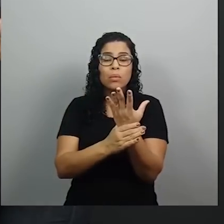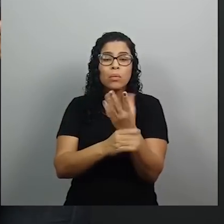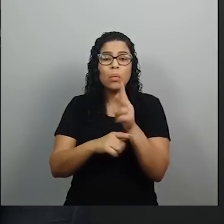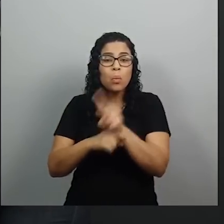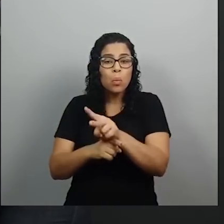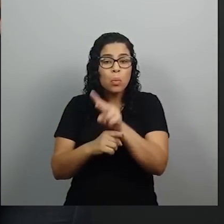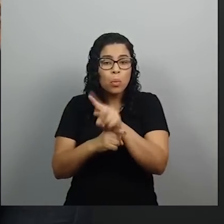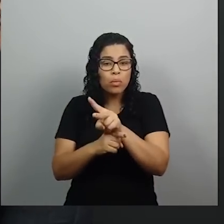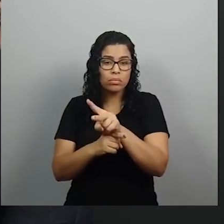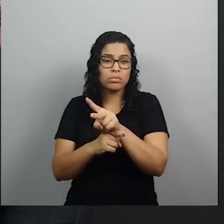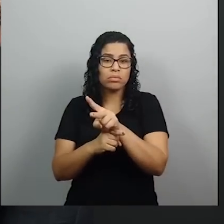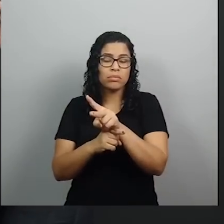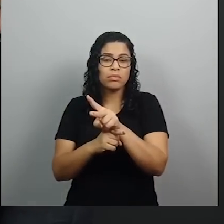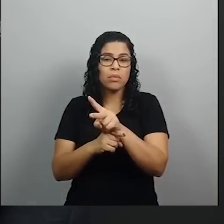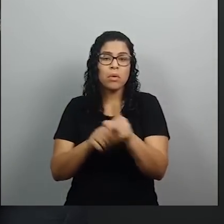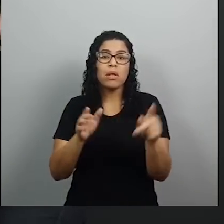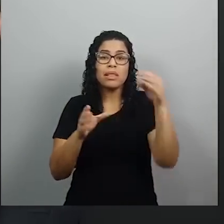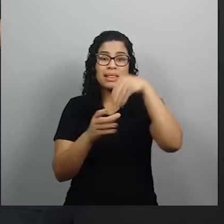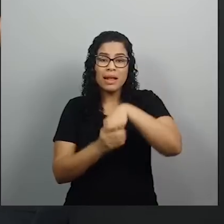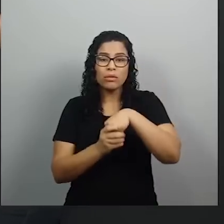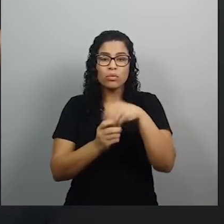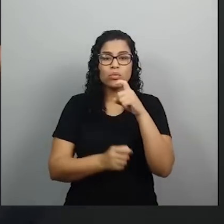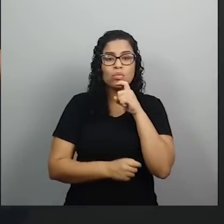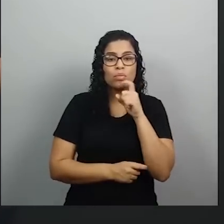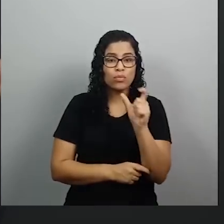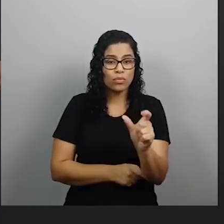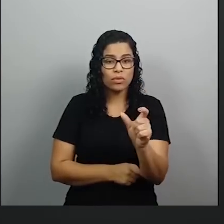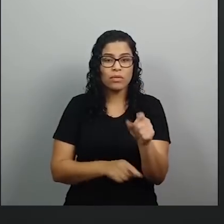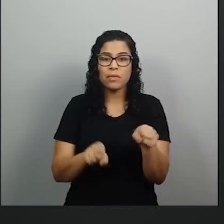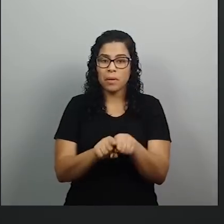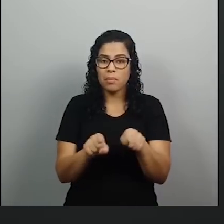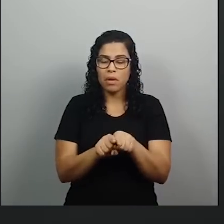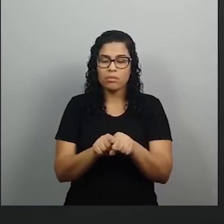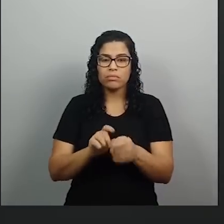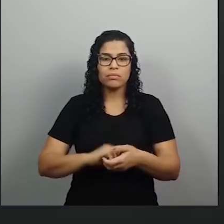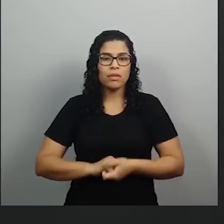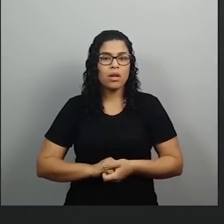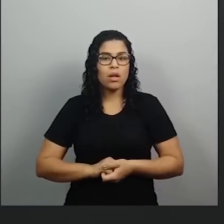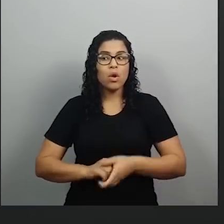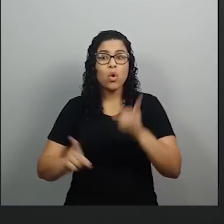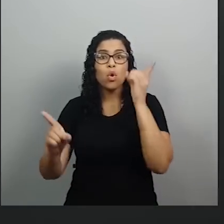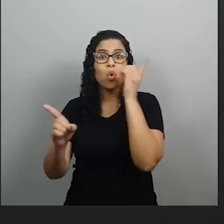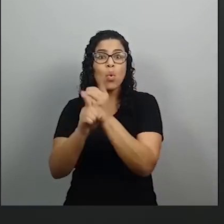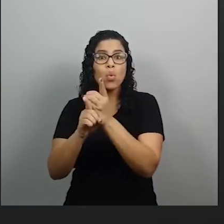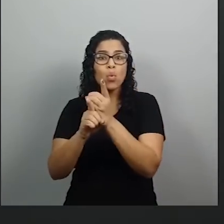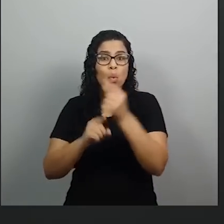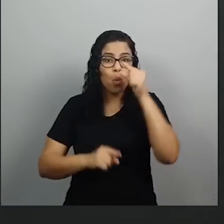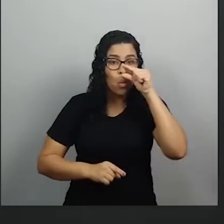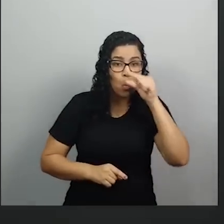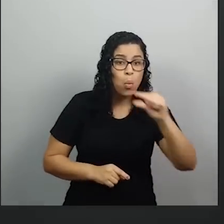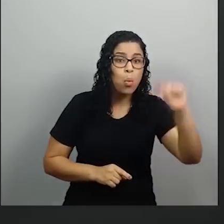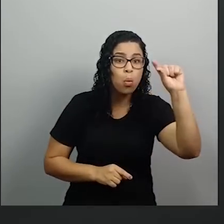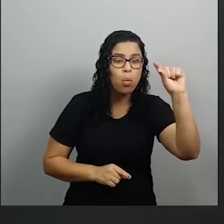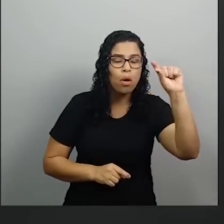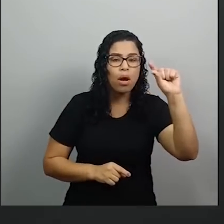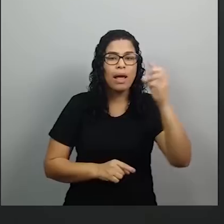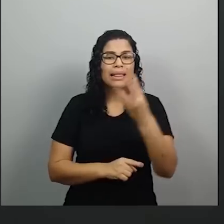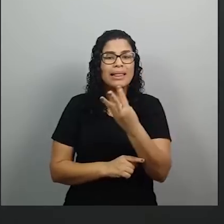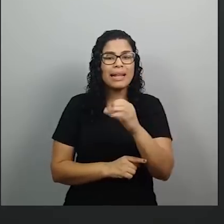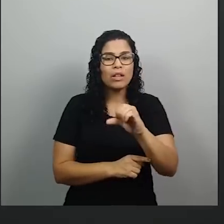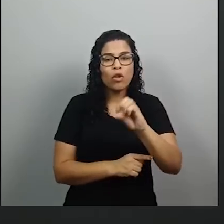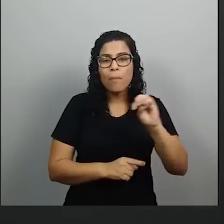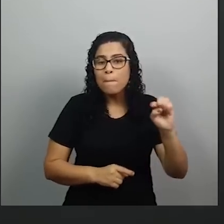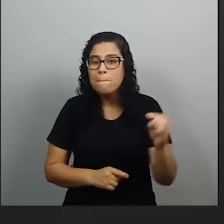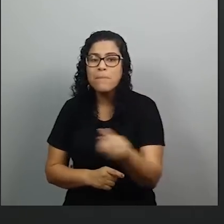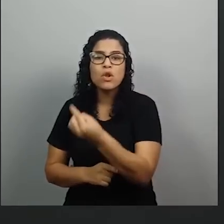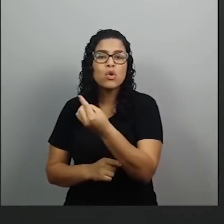crioconservação ou criopreservação no gelo. Foi encontrado um mamute de 39 mil anos, preservado quase que